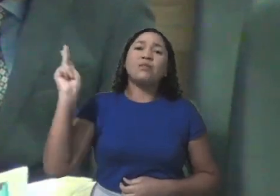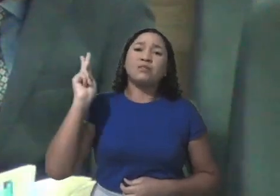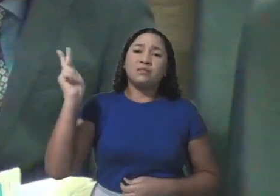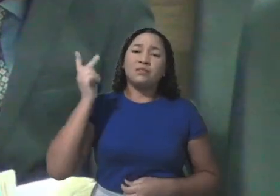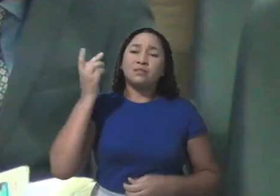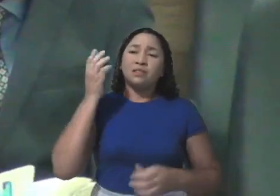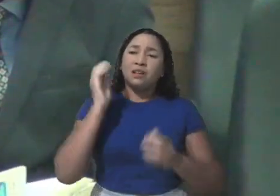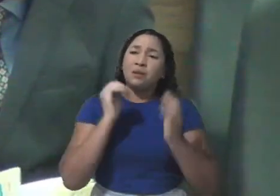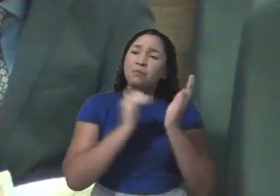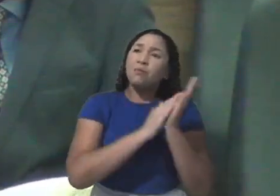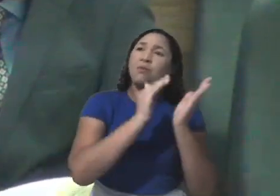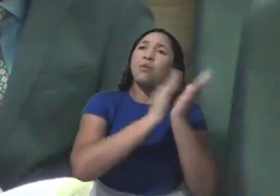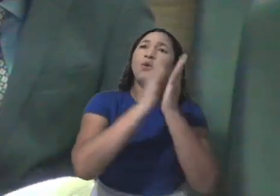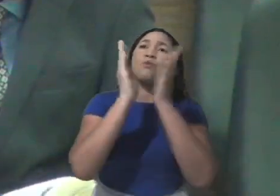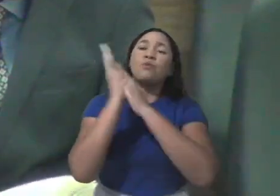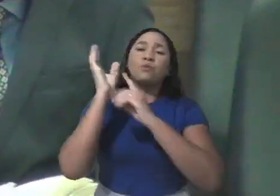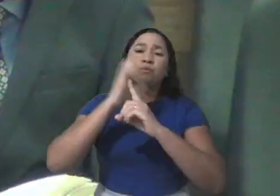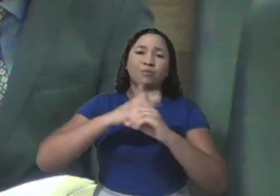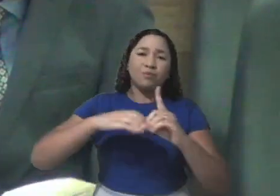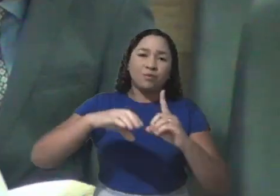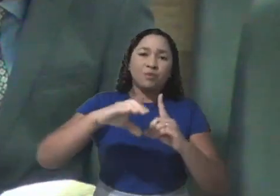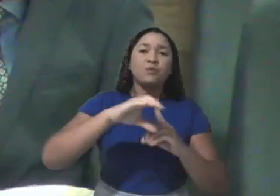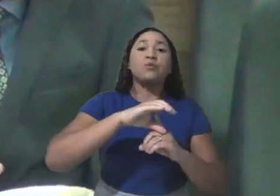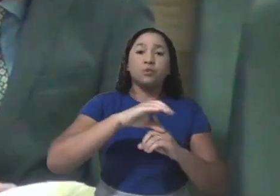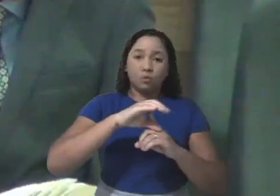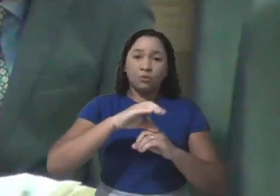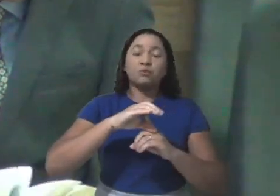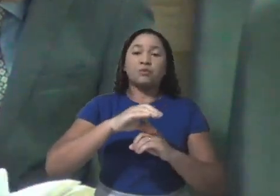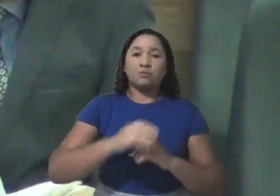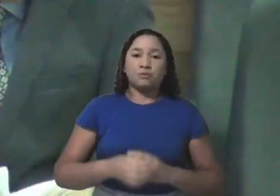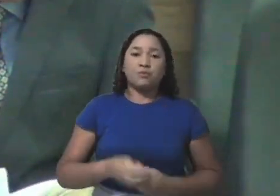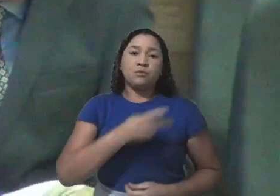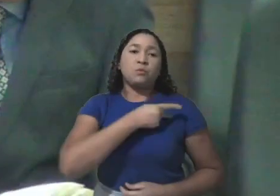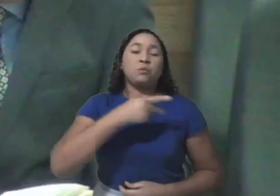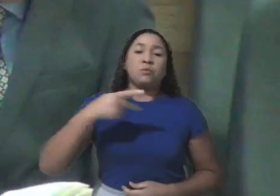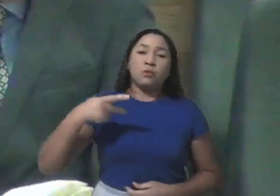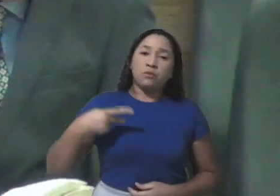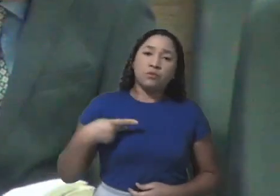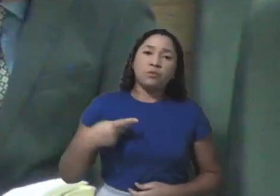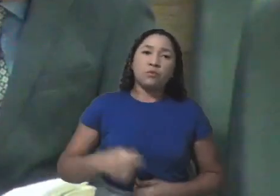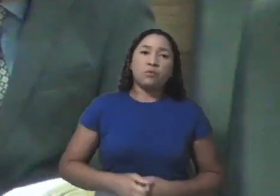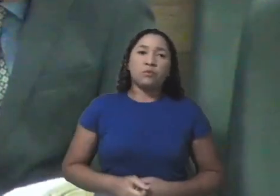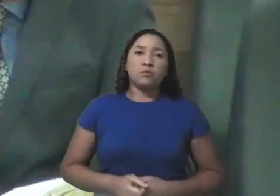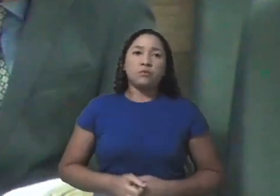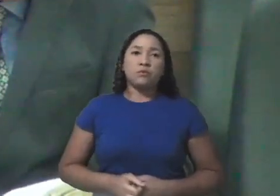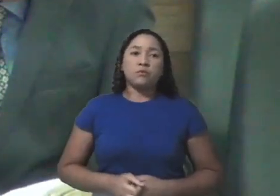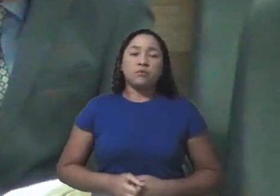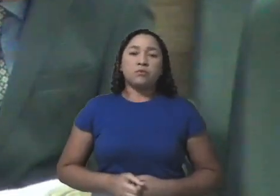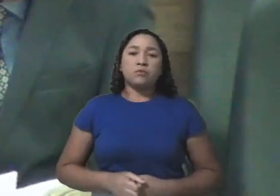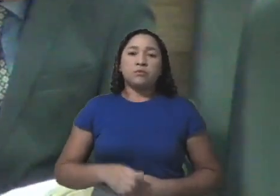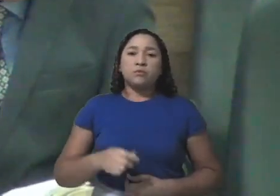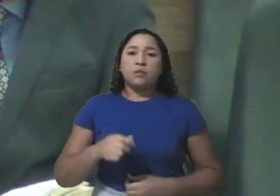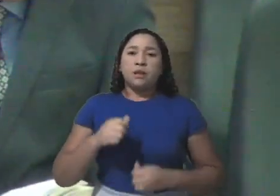dos irmãos e do pastor em pregar, em reafirmar essas doutrinas, em discipular constantemente os